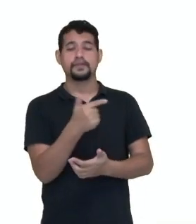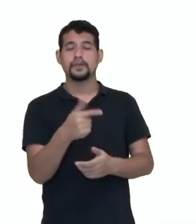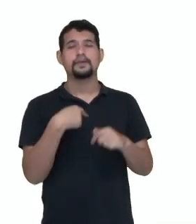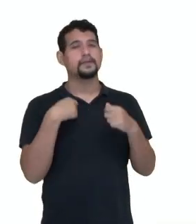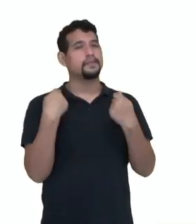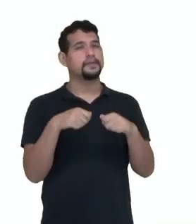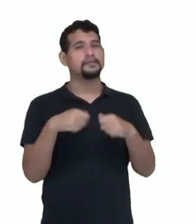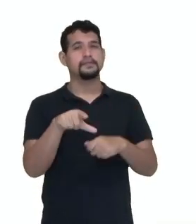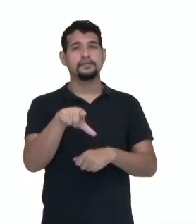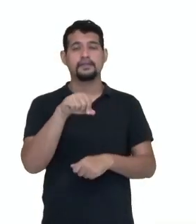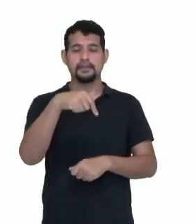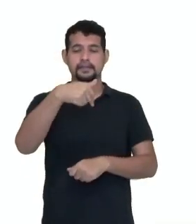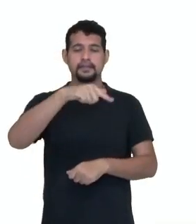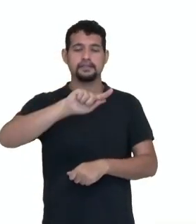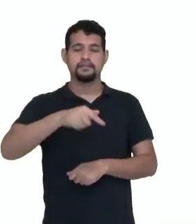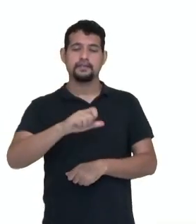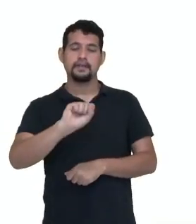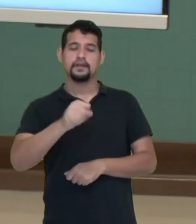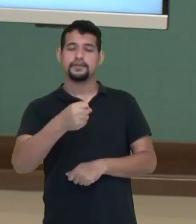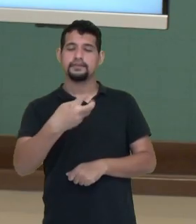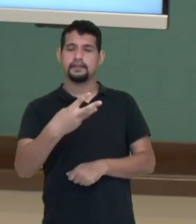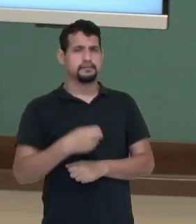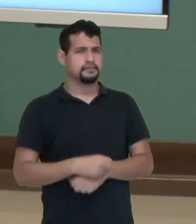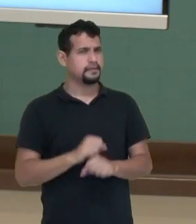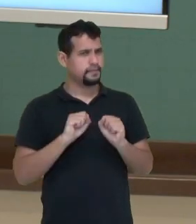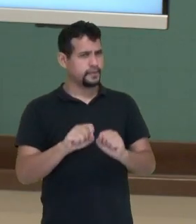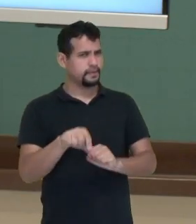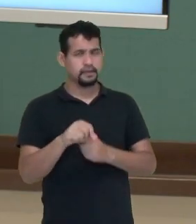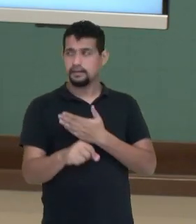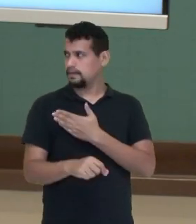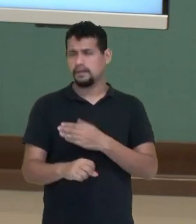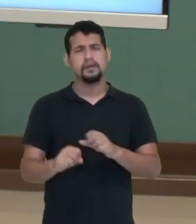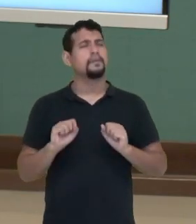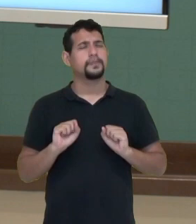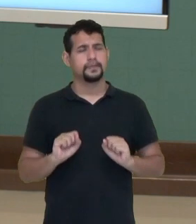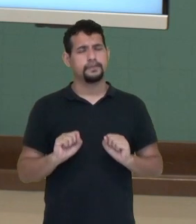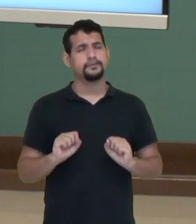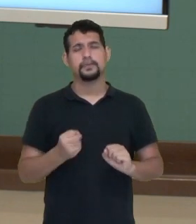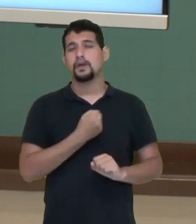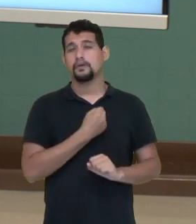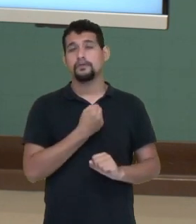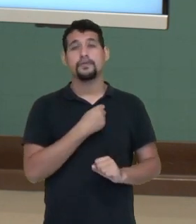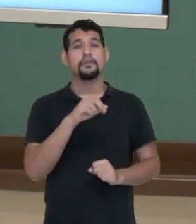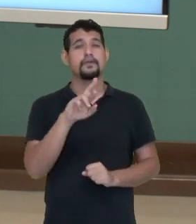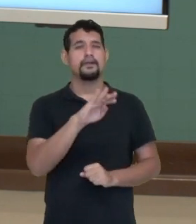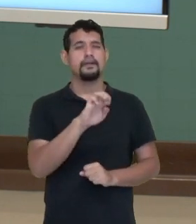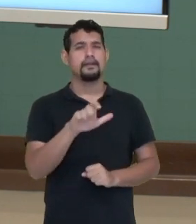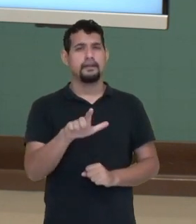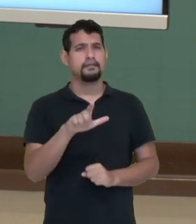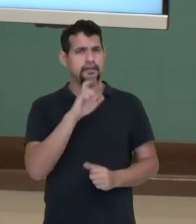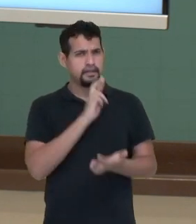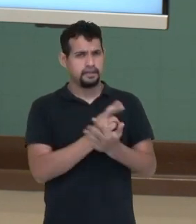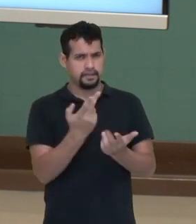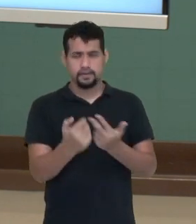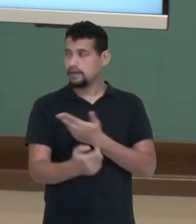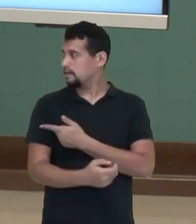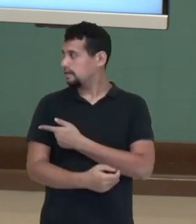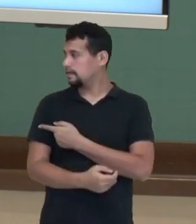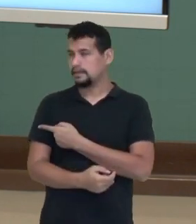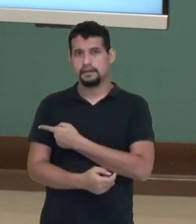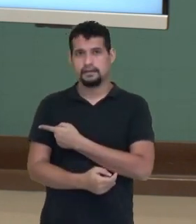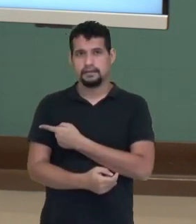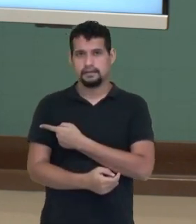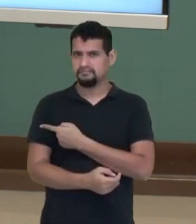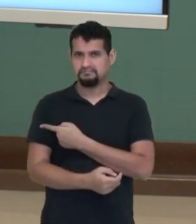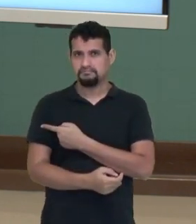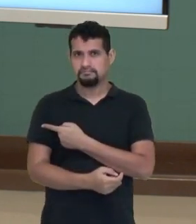escolher 7,83. Pode escolher ele? Claro que pode. É um número real. Deu isso teu? Se não